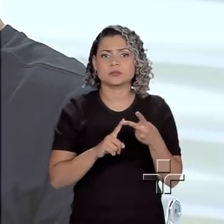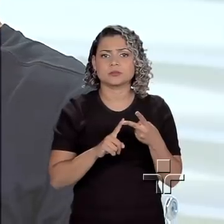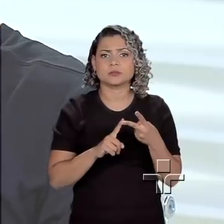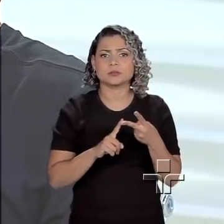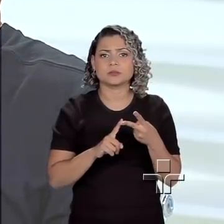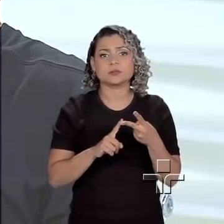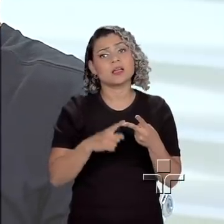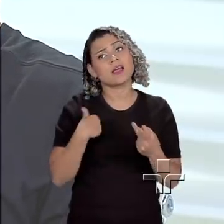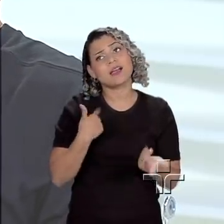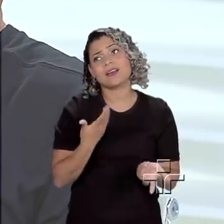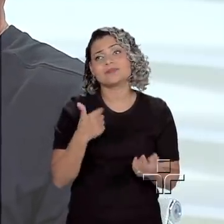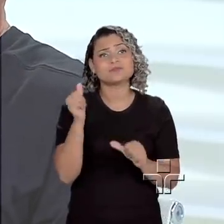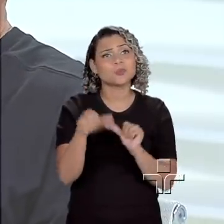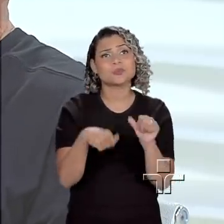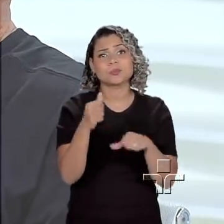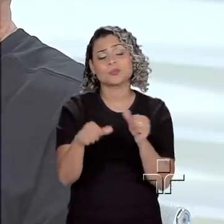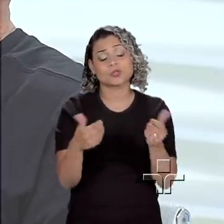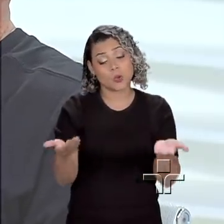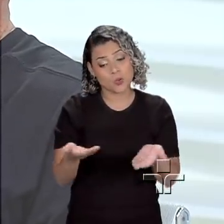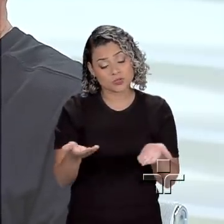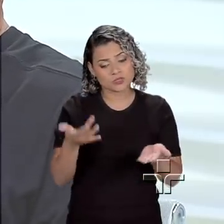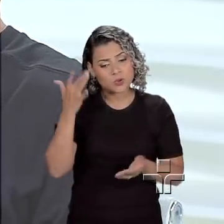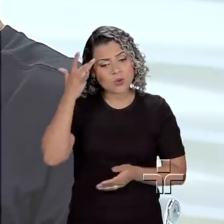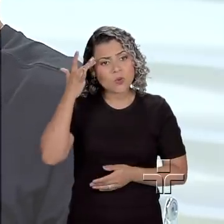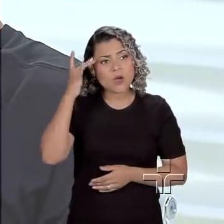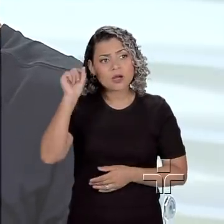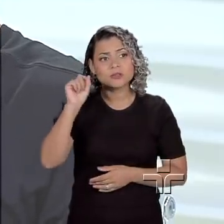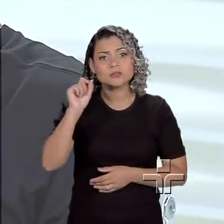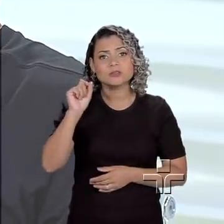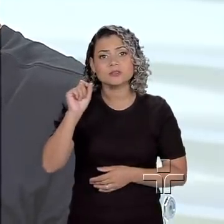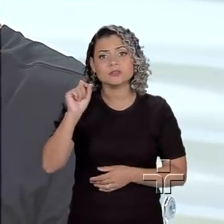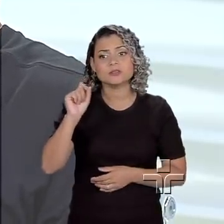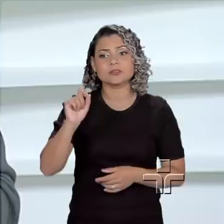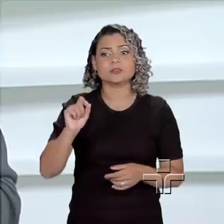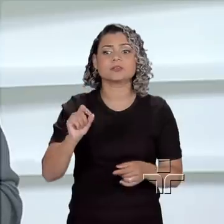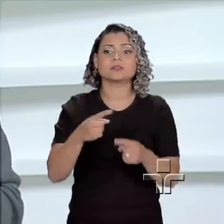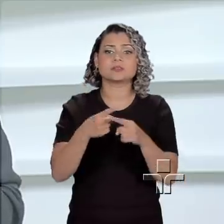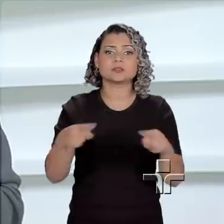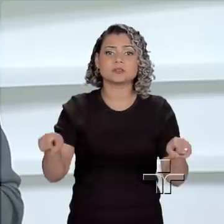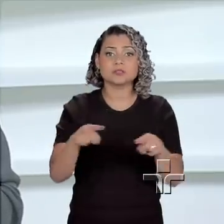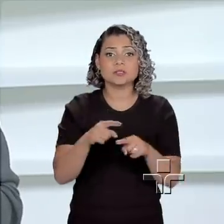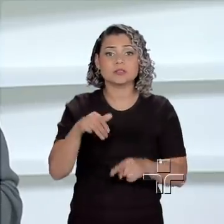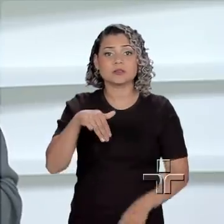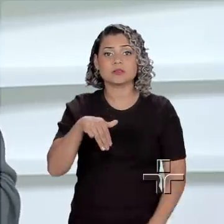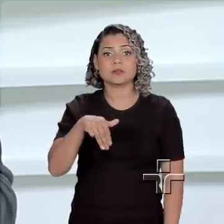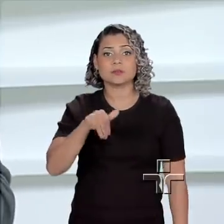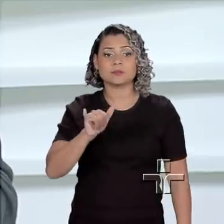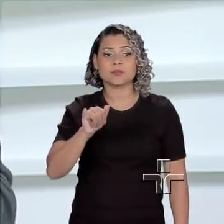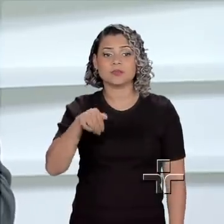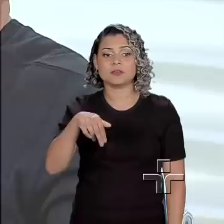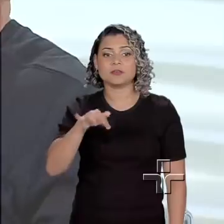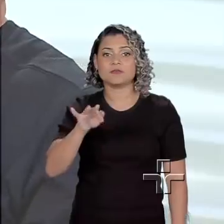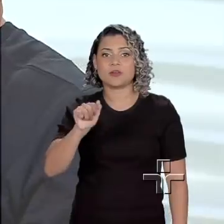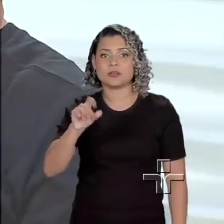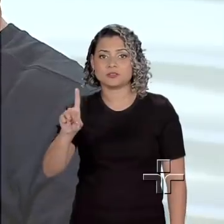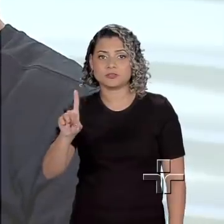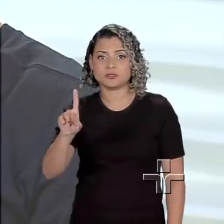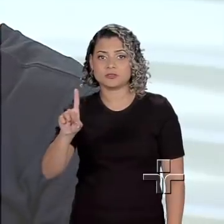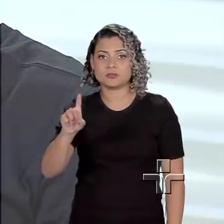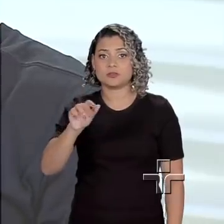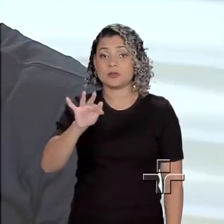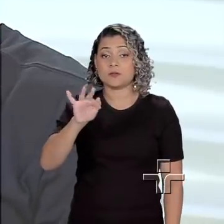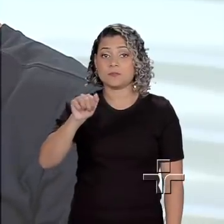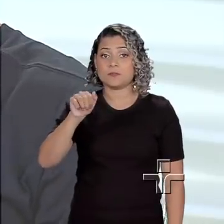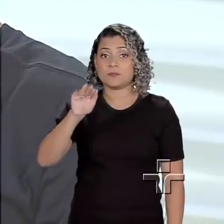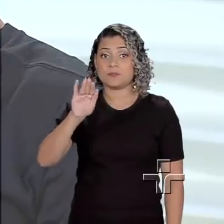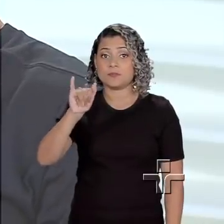muda com o tempo, mas hoje em dia, Mythodia de Vangelis. Mythodia é uma